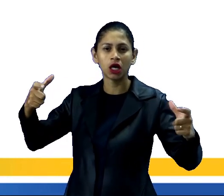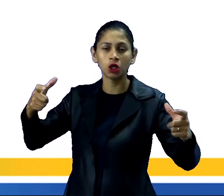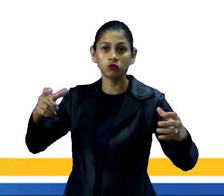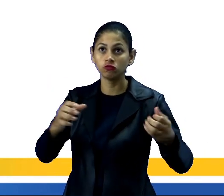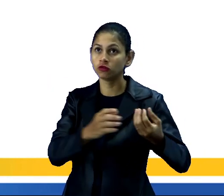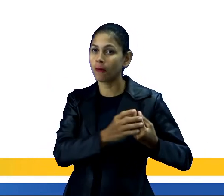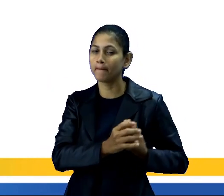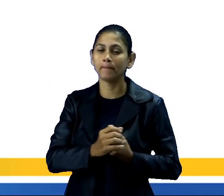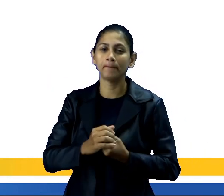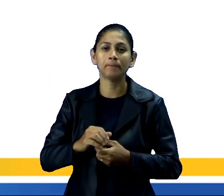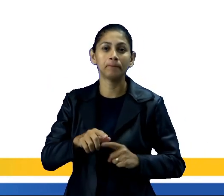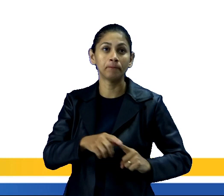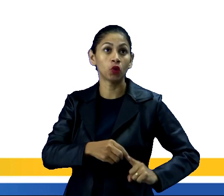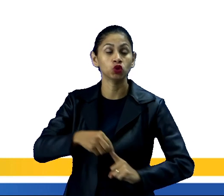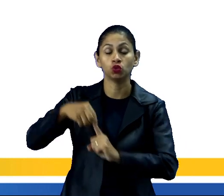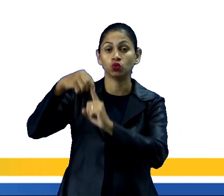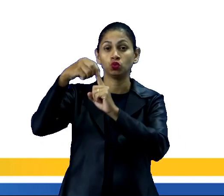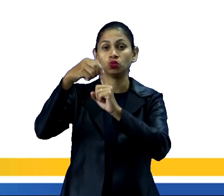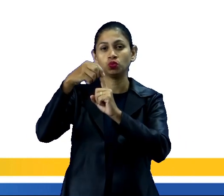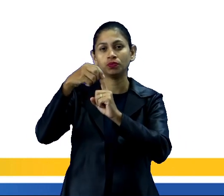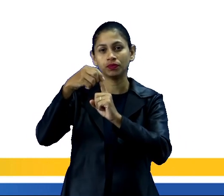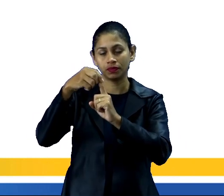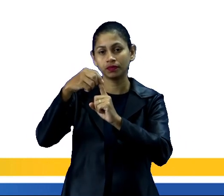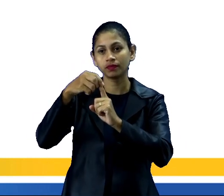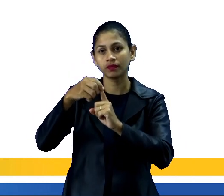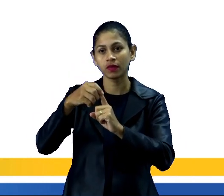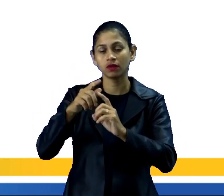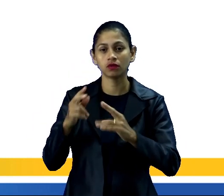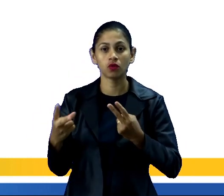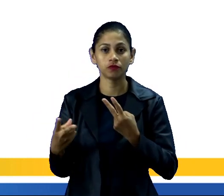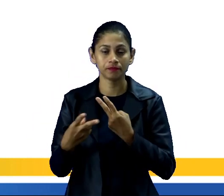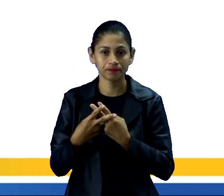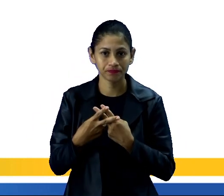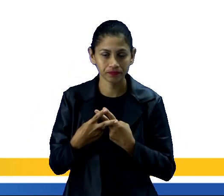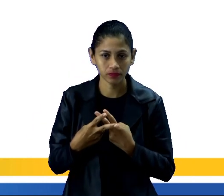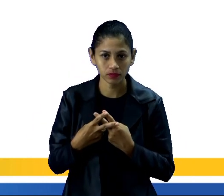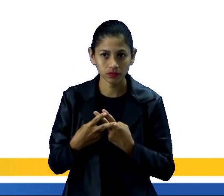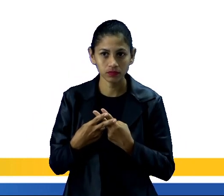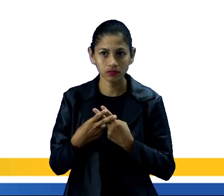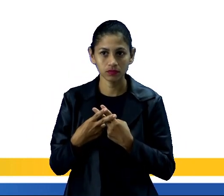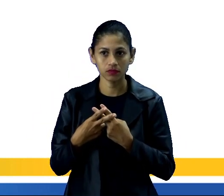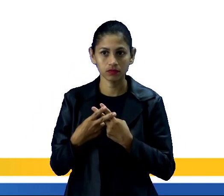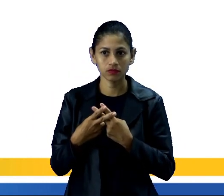de Munique, né, ele acaba sendo preso e aí durante a sua estadia na prisão